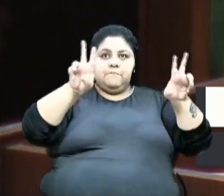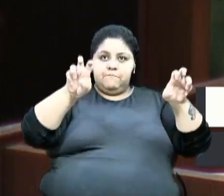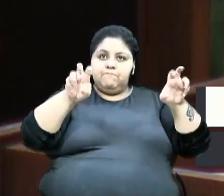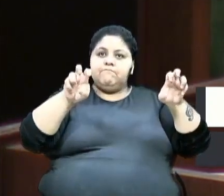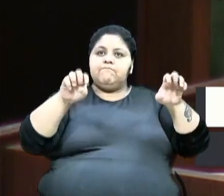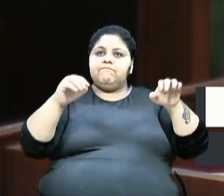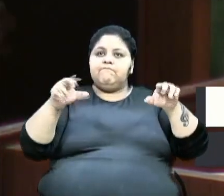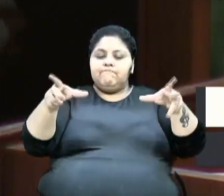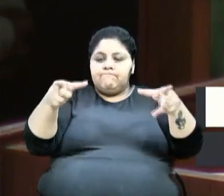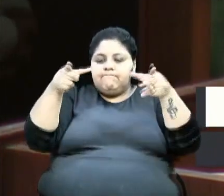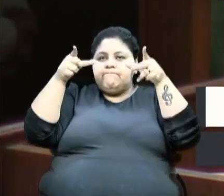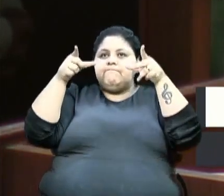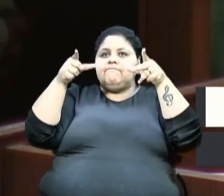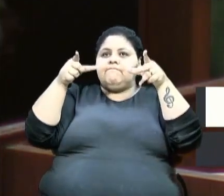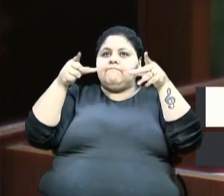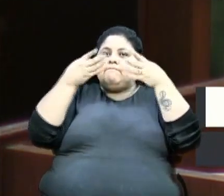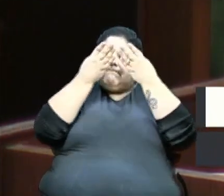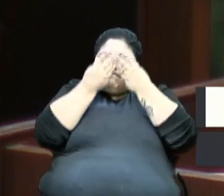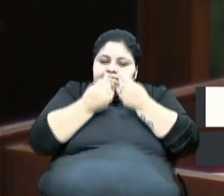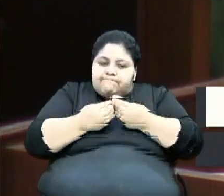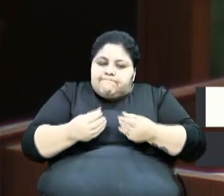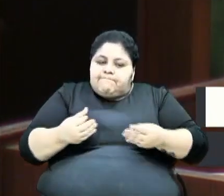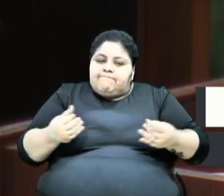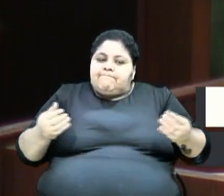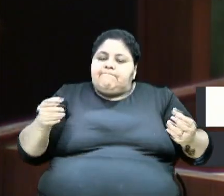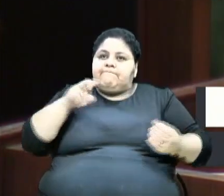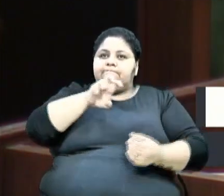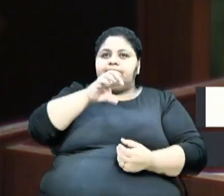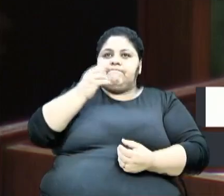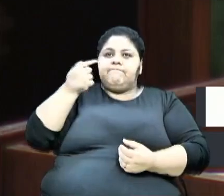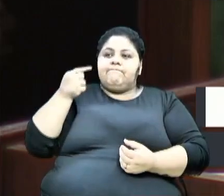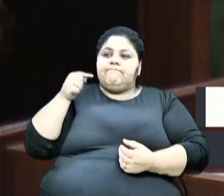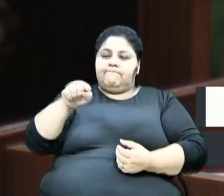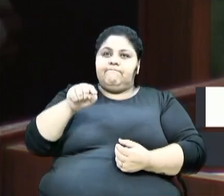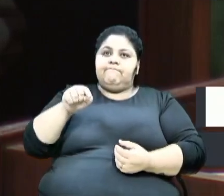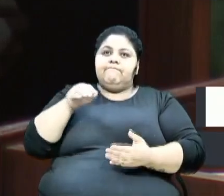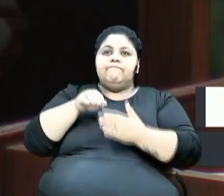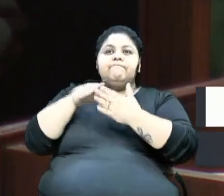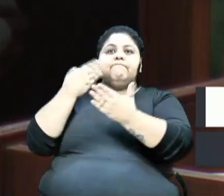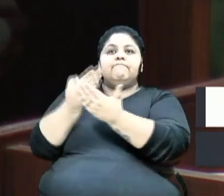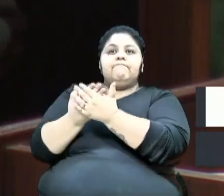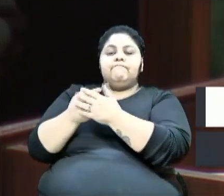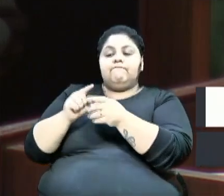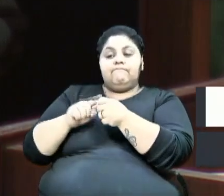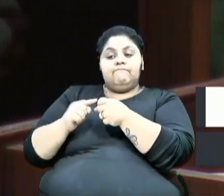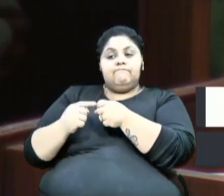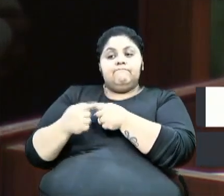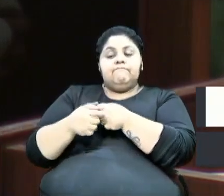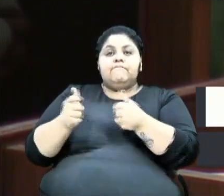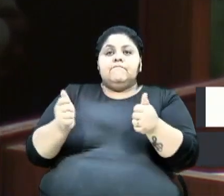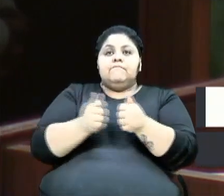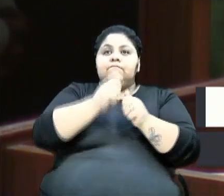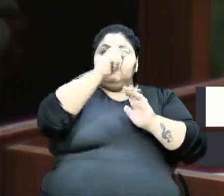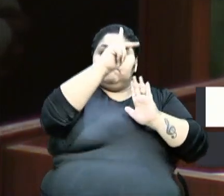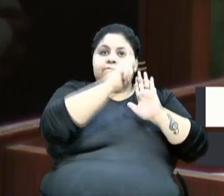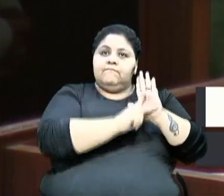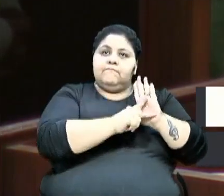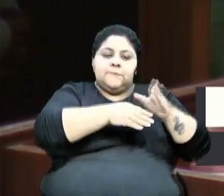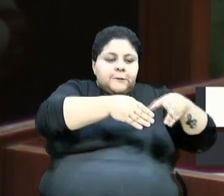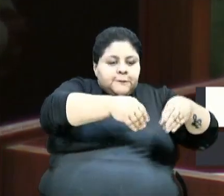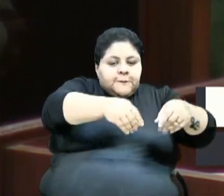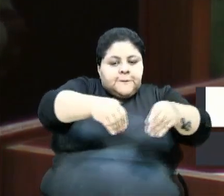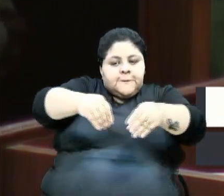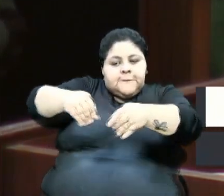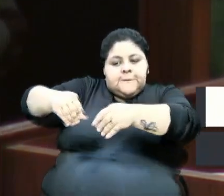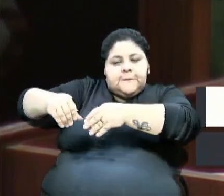e sensibilizamos 50.000 crianças em escolas da cidade, através do projeto Plantando Sementes,